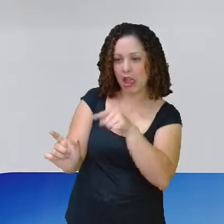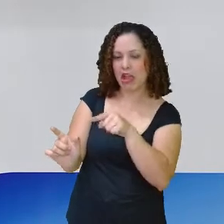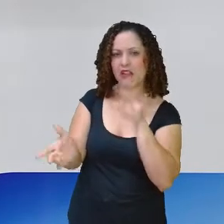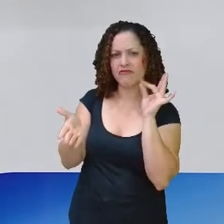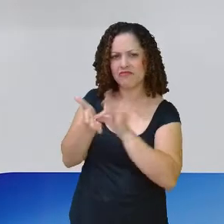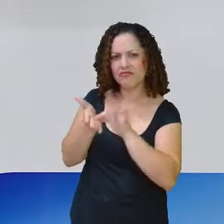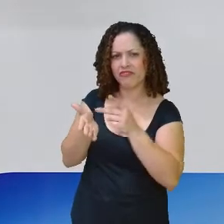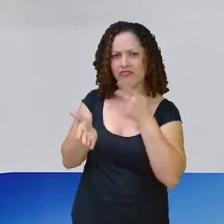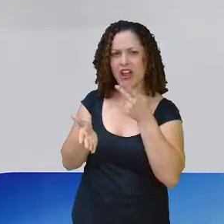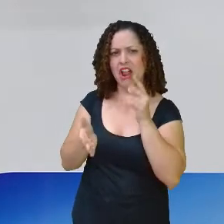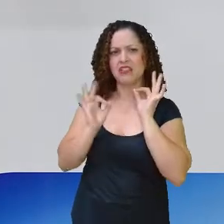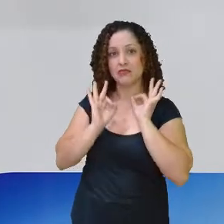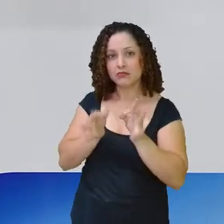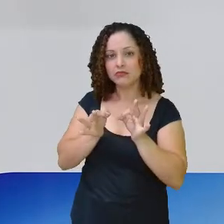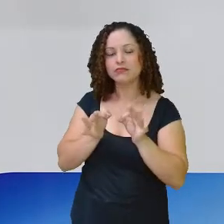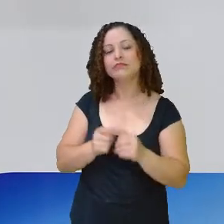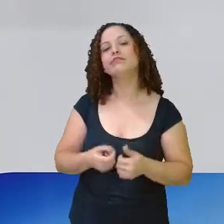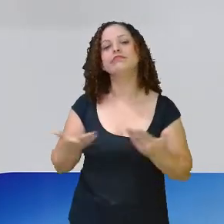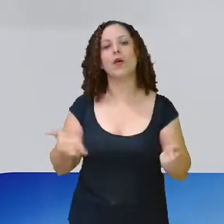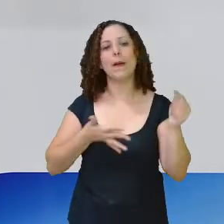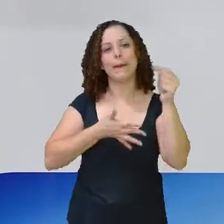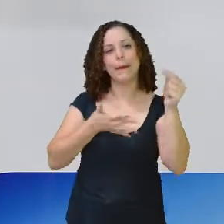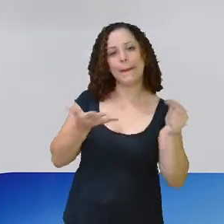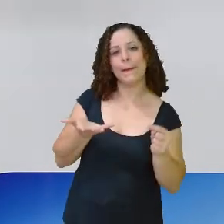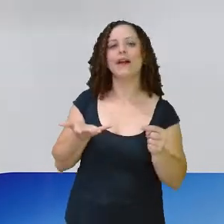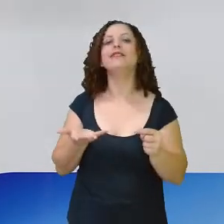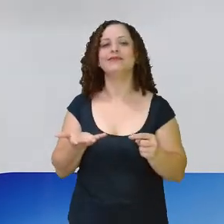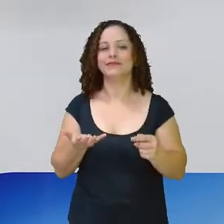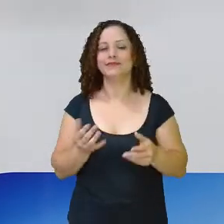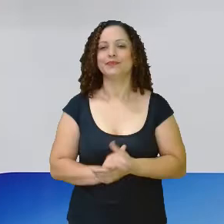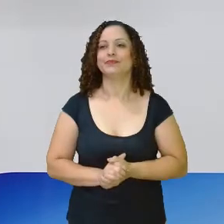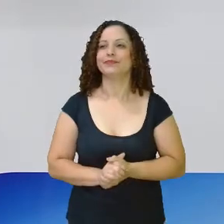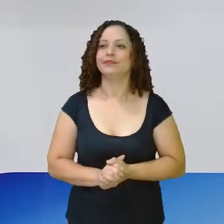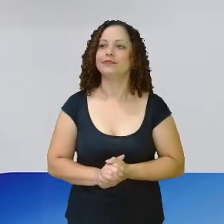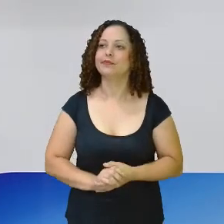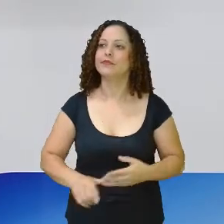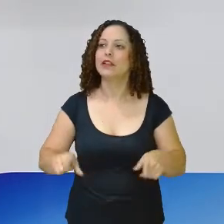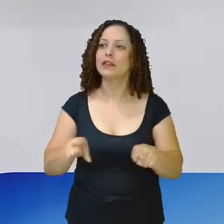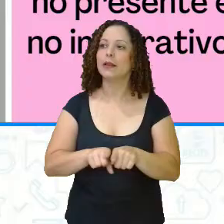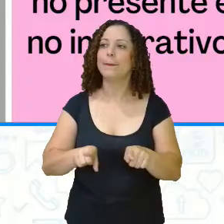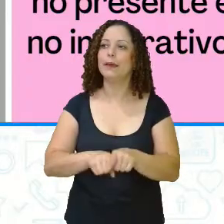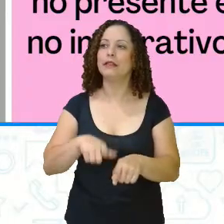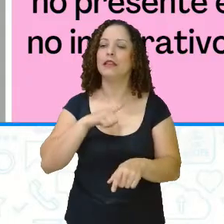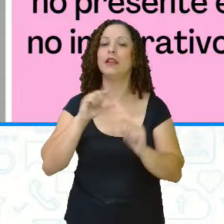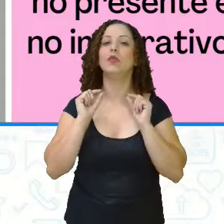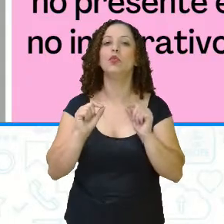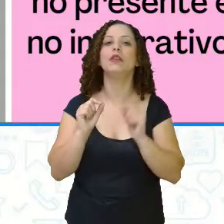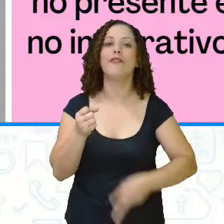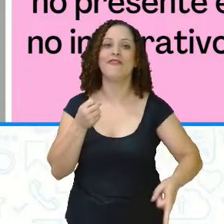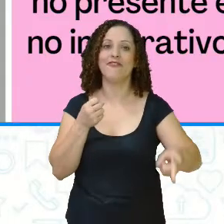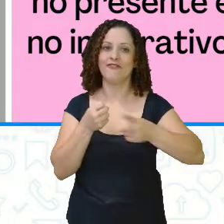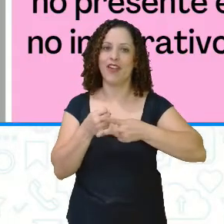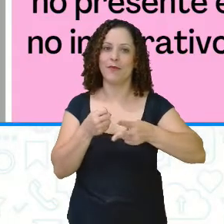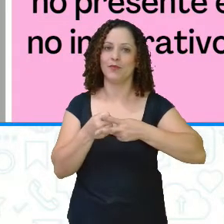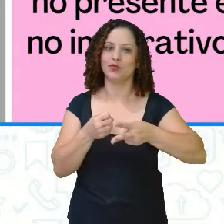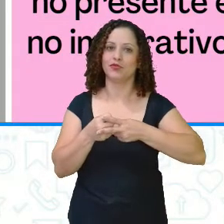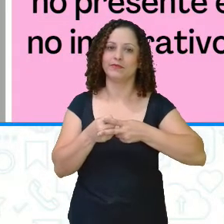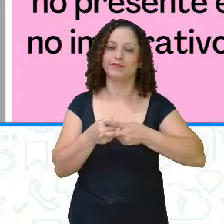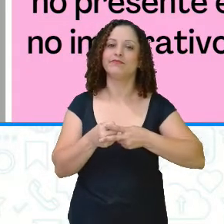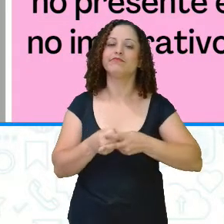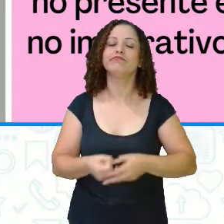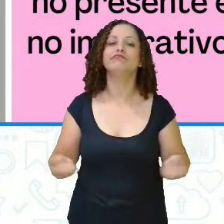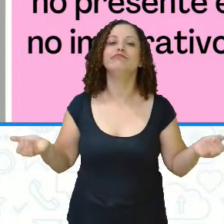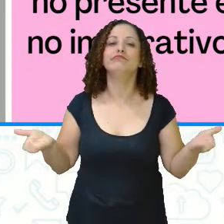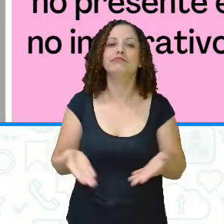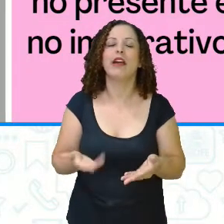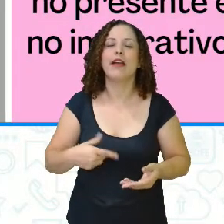isso? Tudo isso a gente leva em consideração. E último ponto, ó, contém verbos no presente e no imperativo. É como se